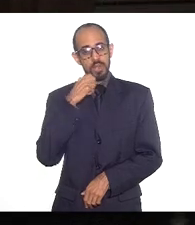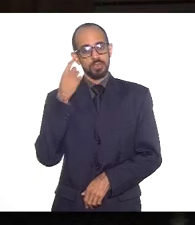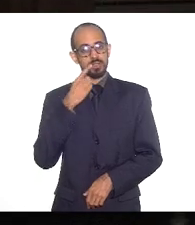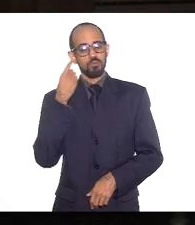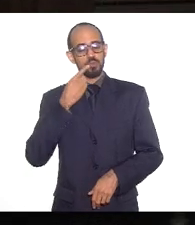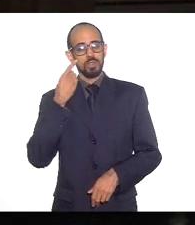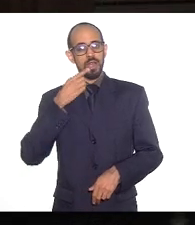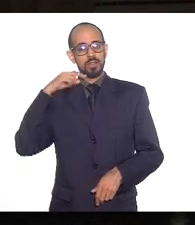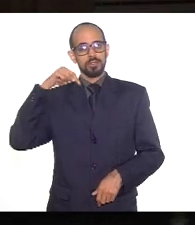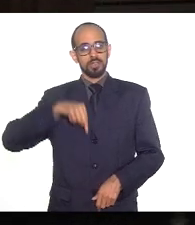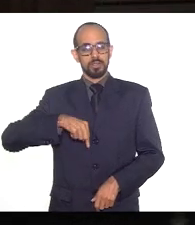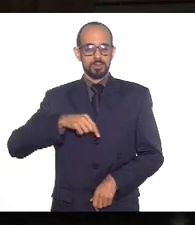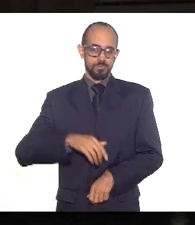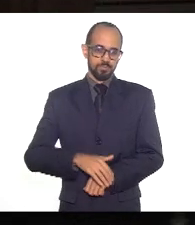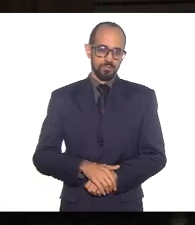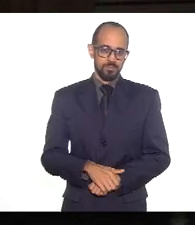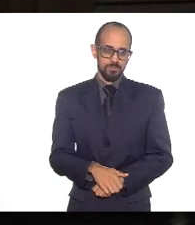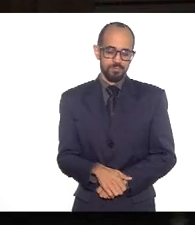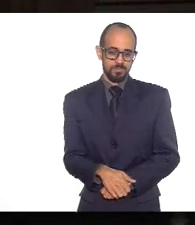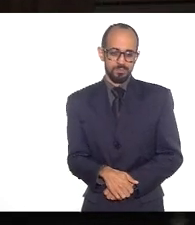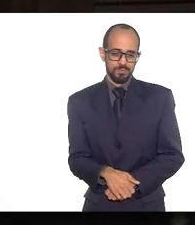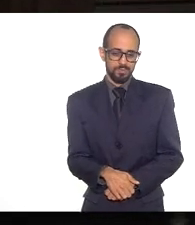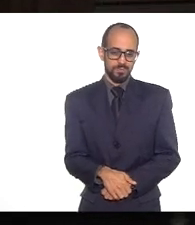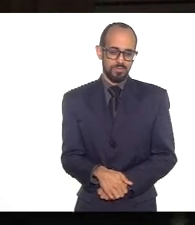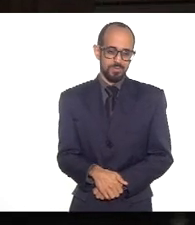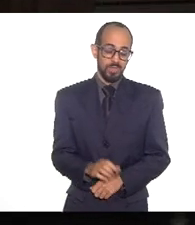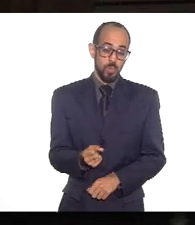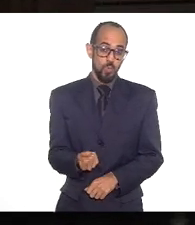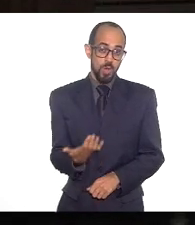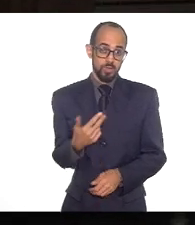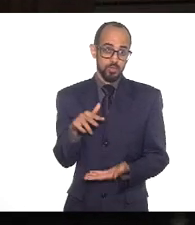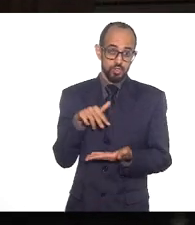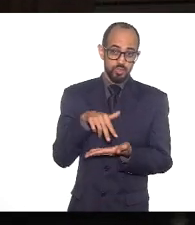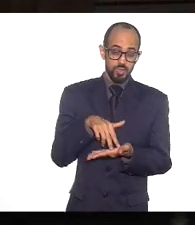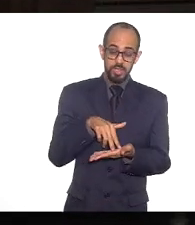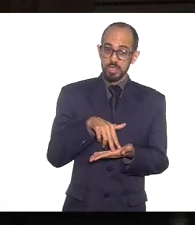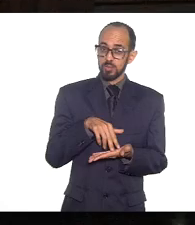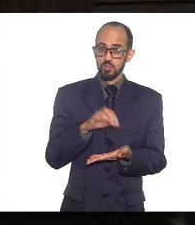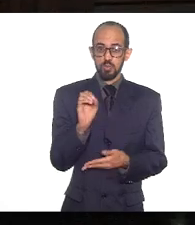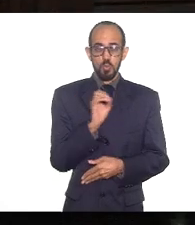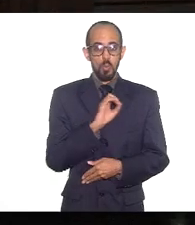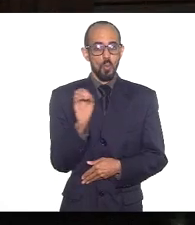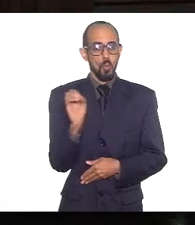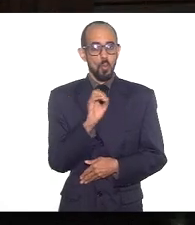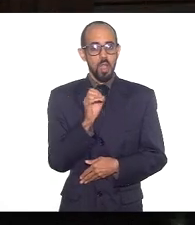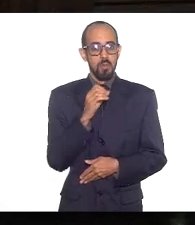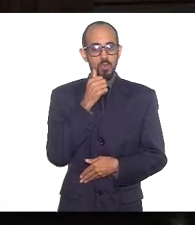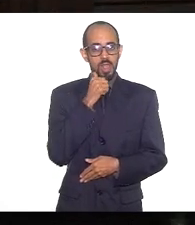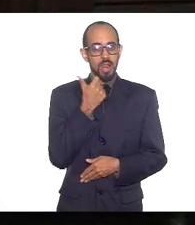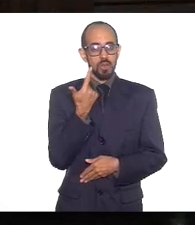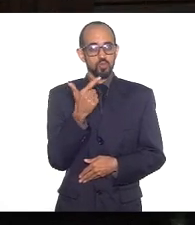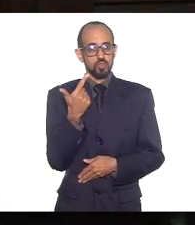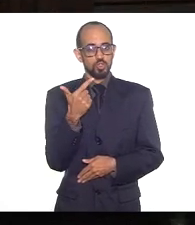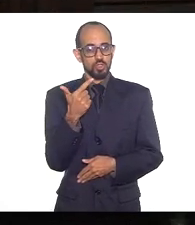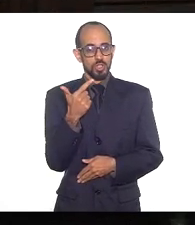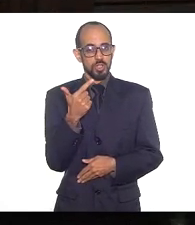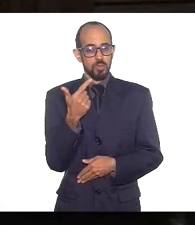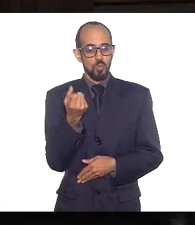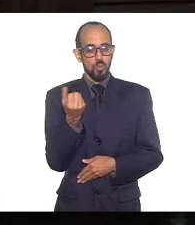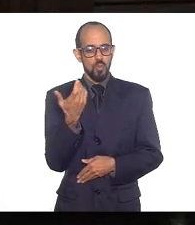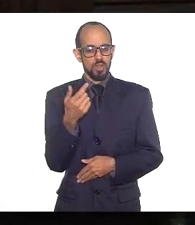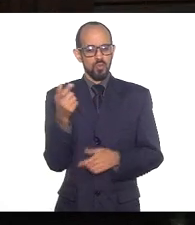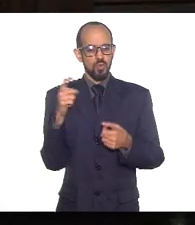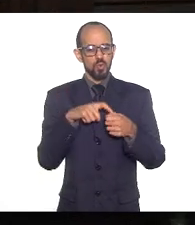cenário a e eu eu quando estive aqui não tinha nenhuma mulher depois eu estive tinha uma